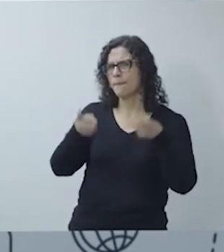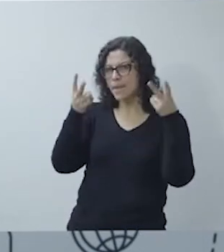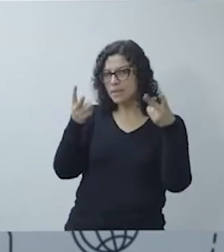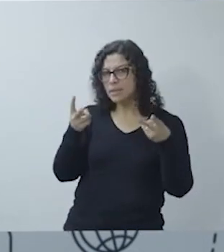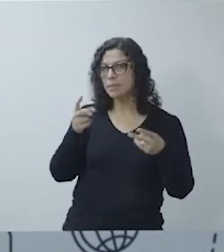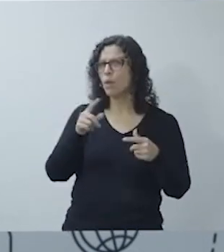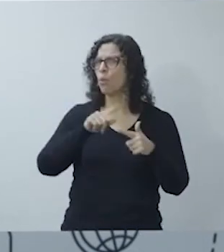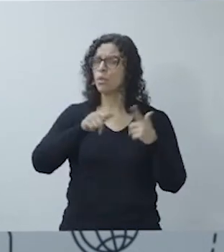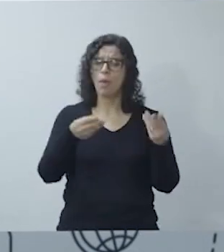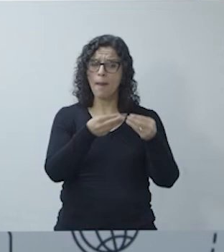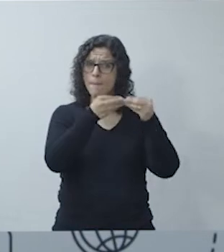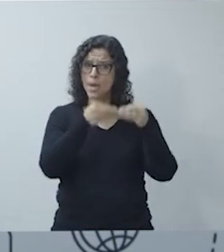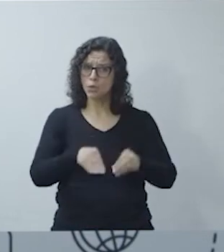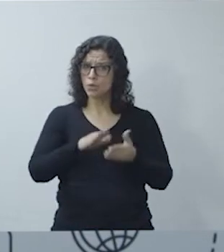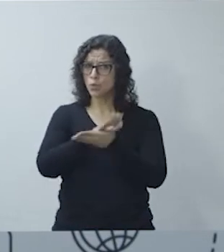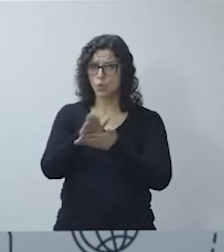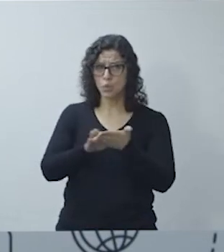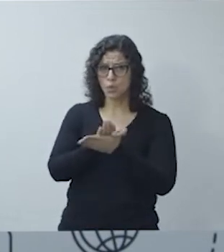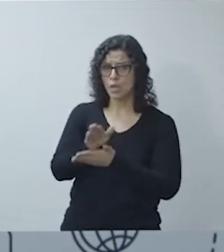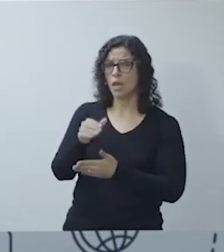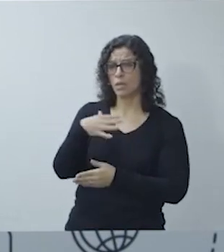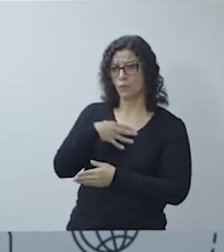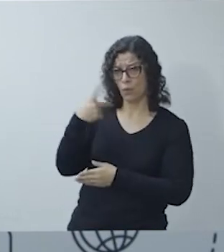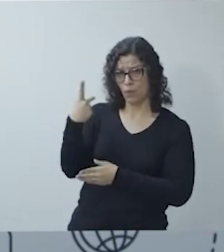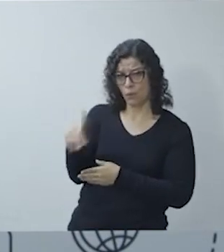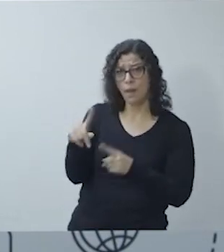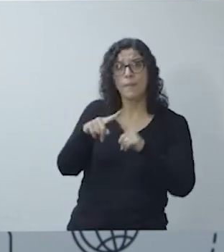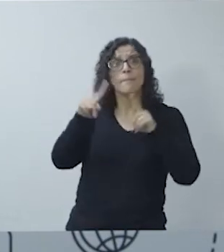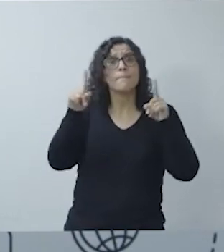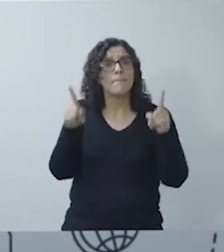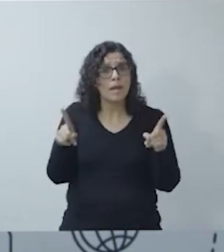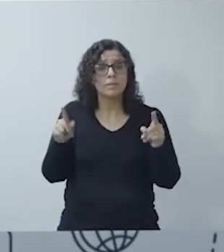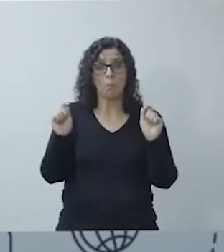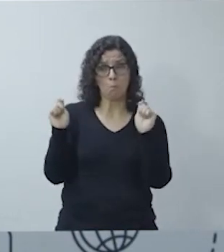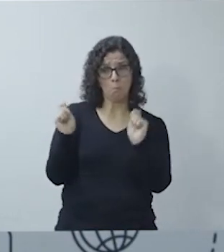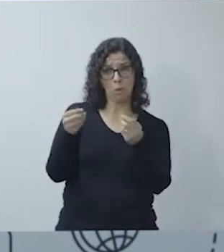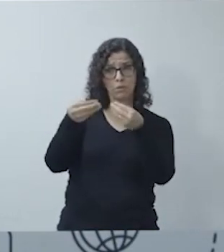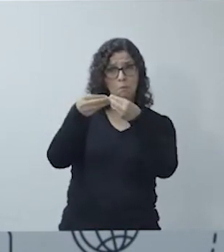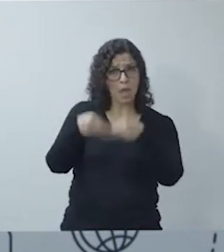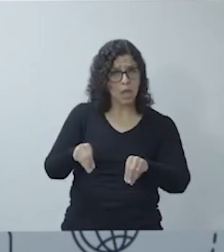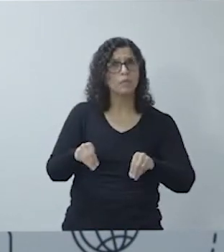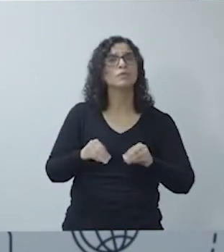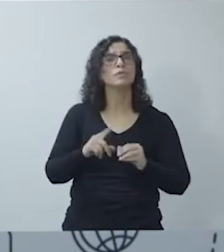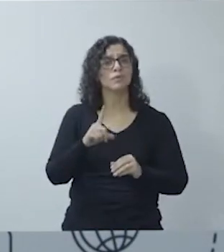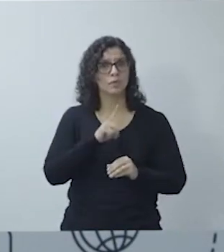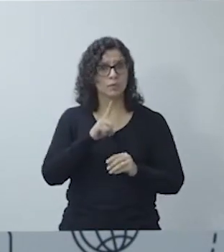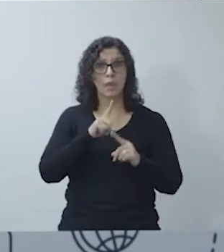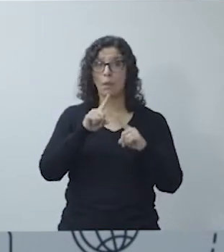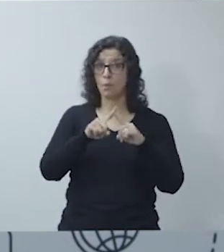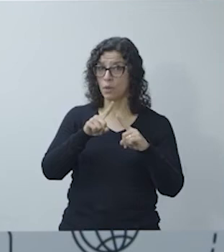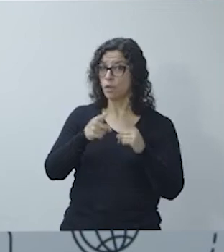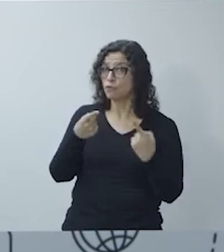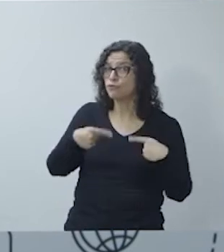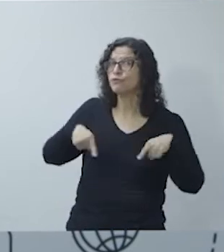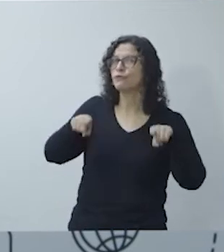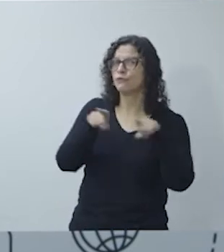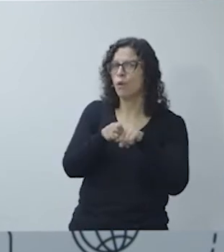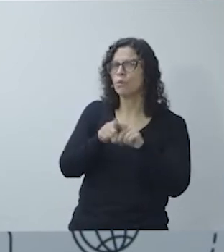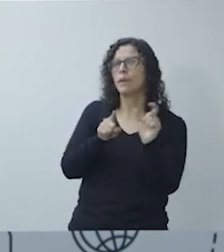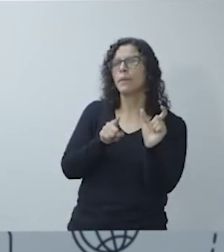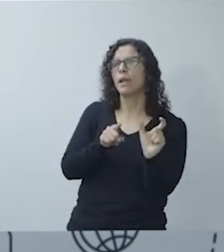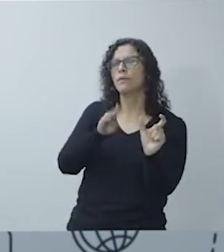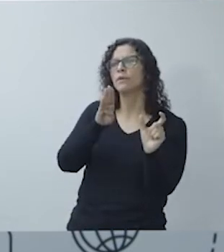não foi prejudicado, né? Mas que poderia prejudicar. E de novo nós